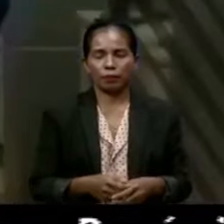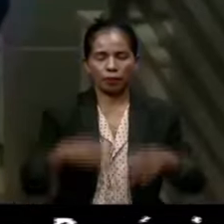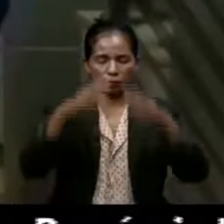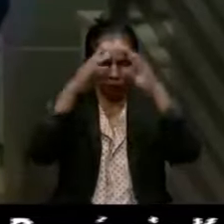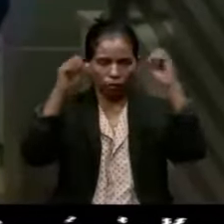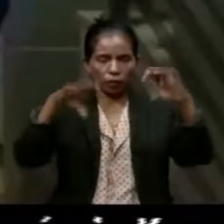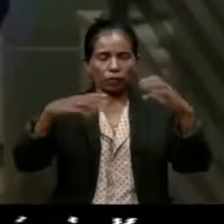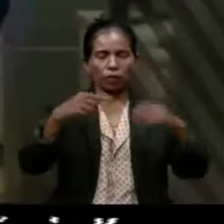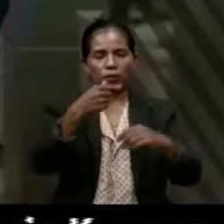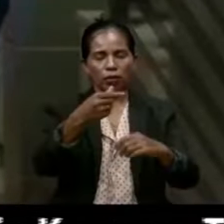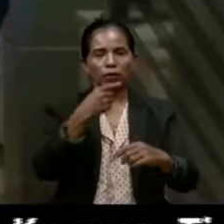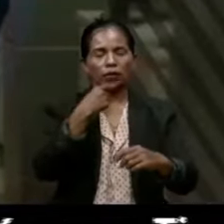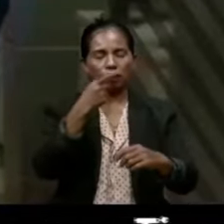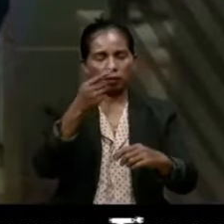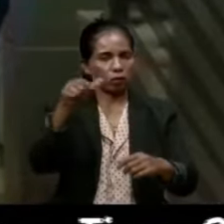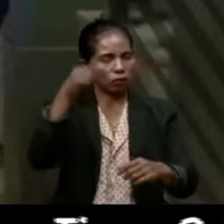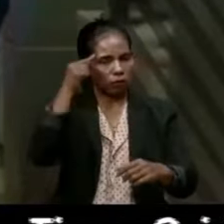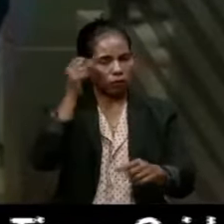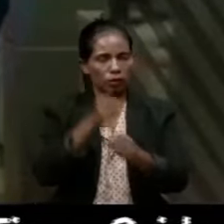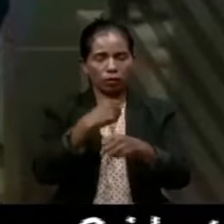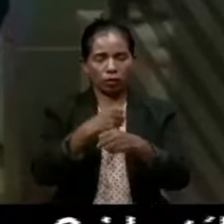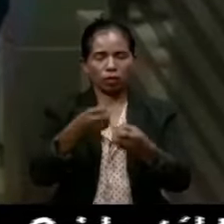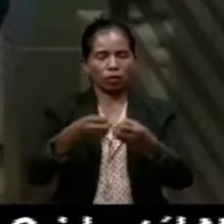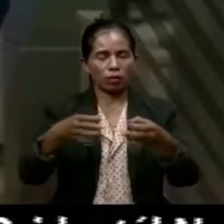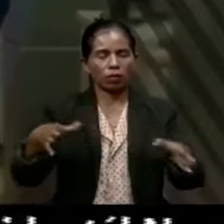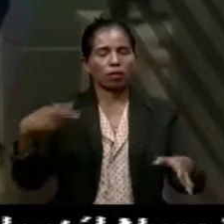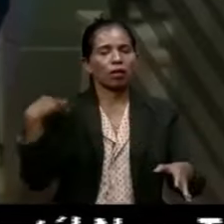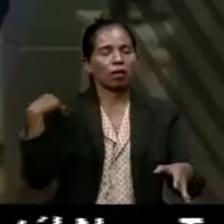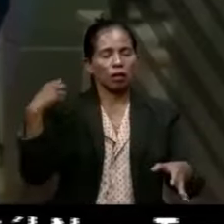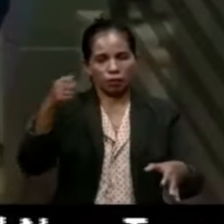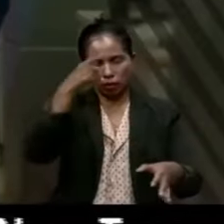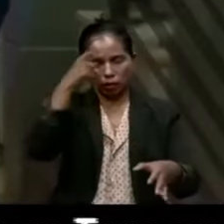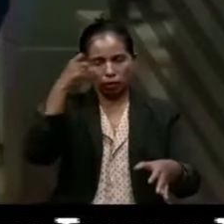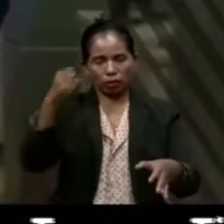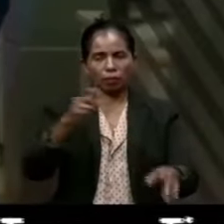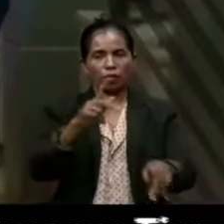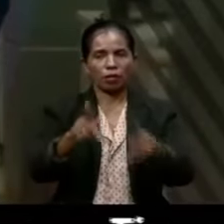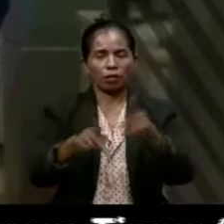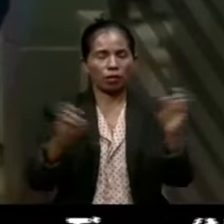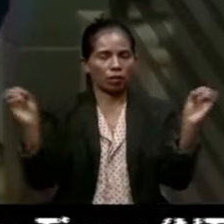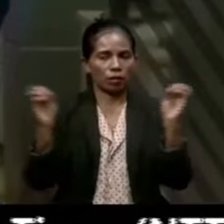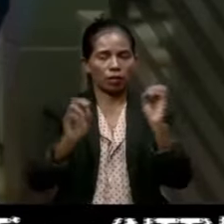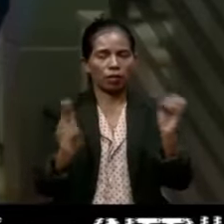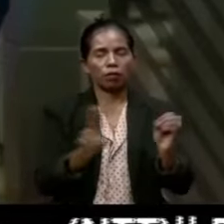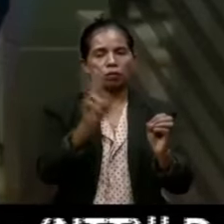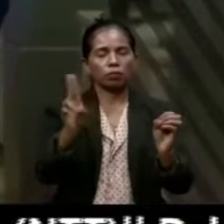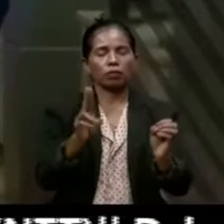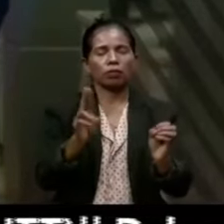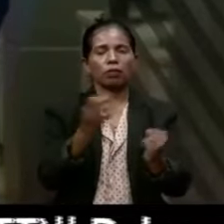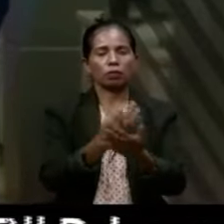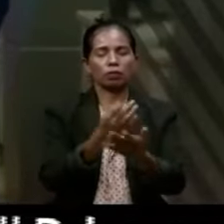Presidente da Comissão G considera que o governo rala com Bolsa Habit também beneficiário lá de um aproveita